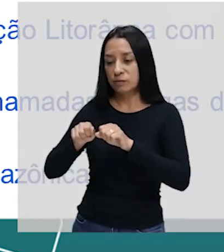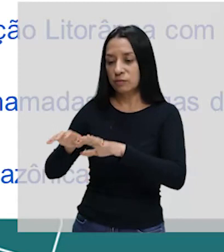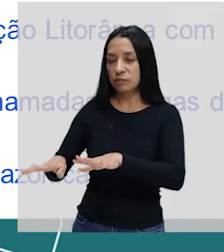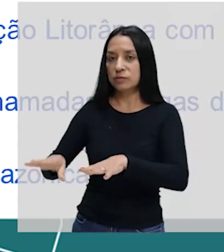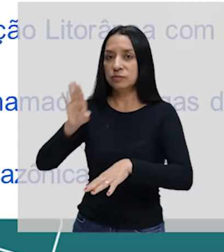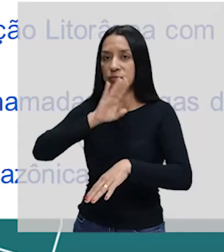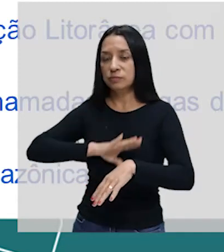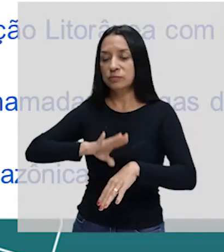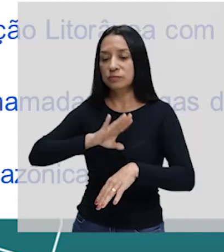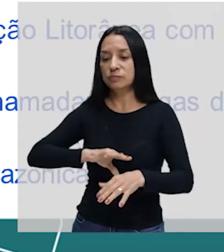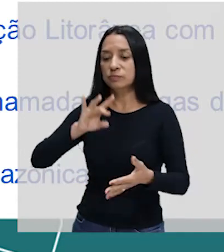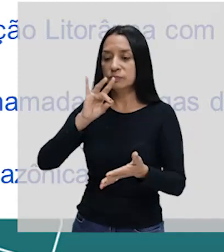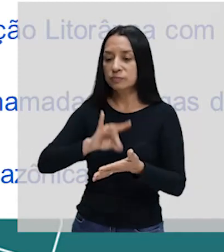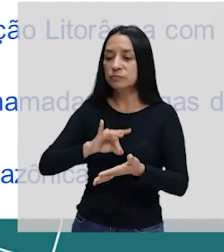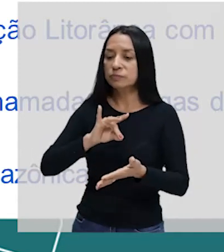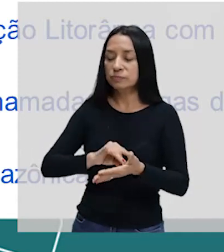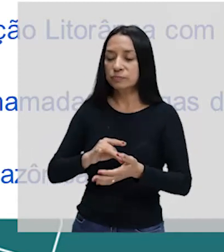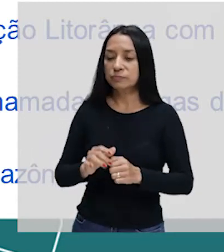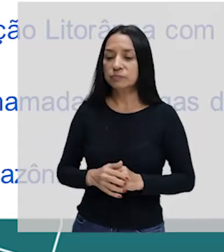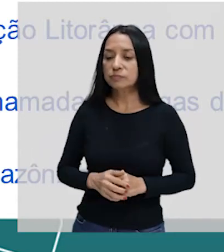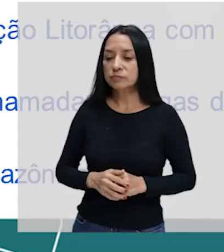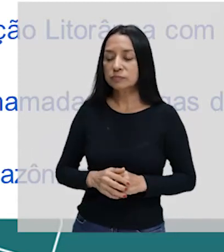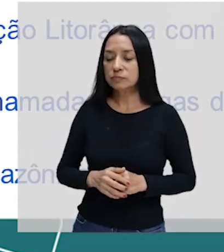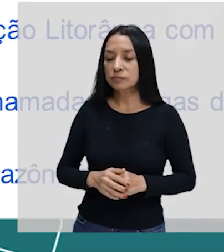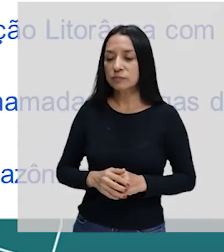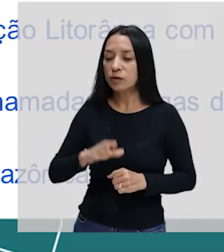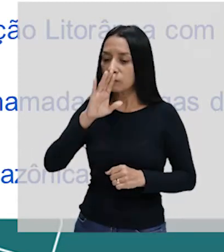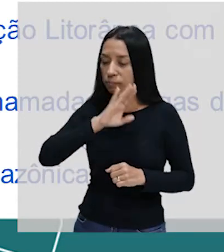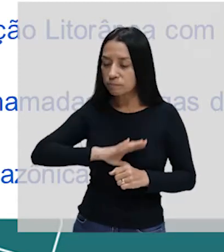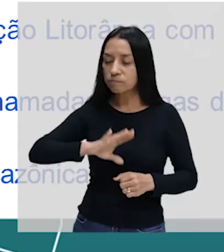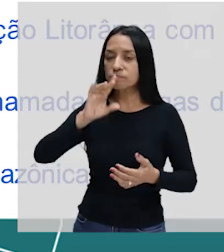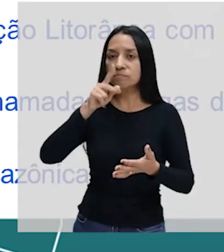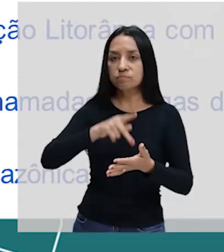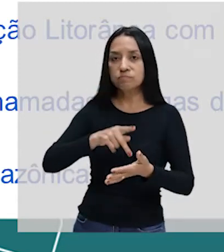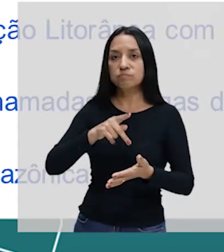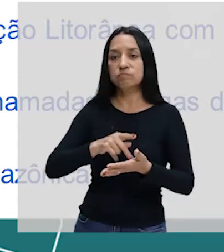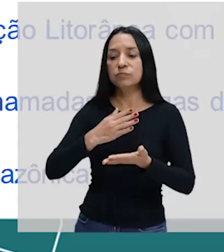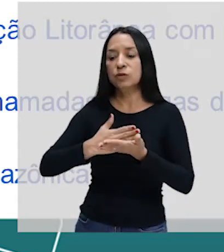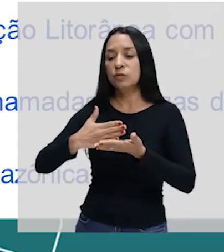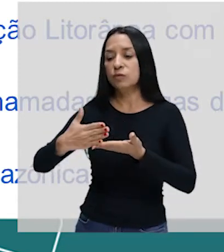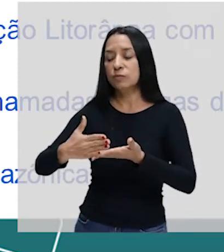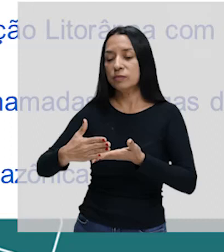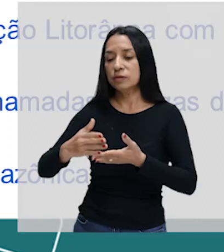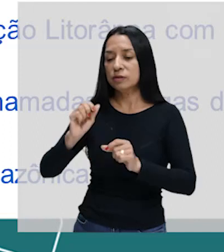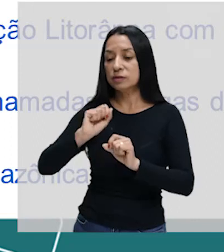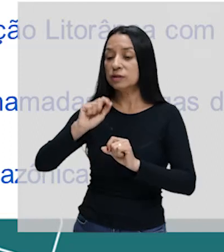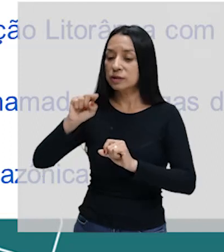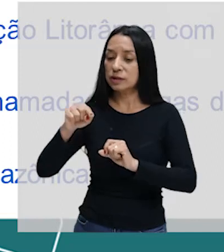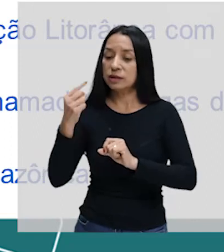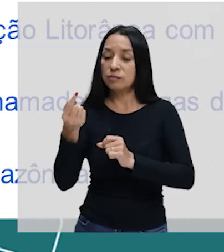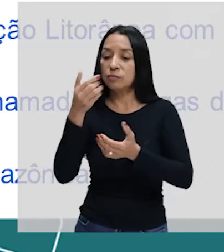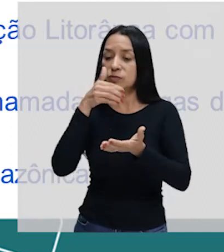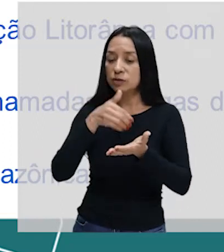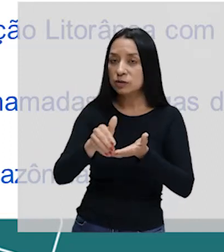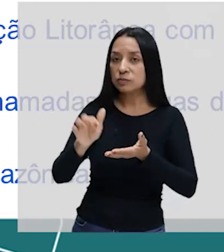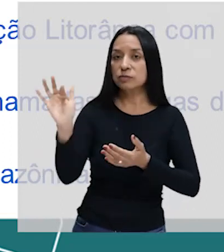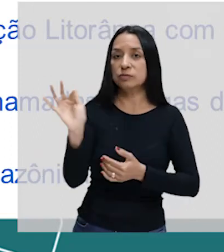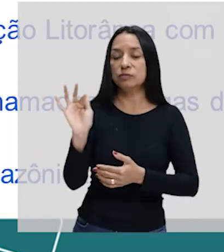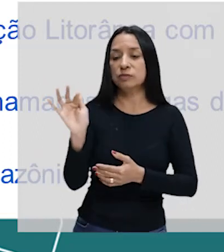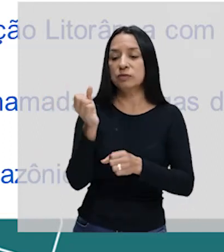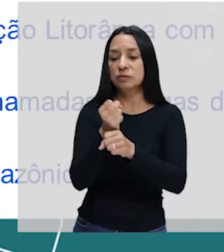de fato, a colonização lusitana, de fato, ela começa após a expulsão dos franceses,